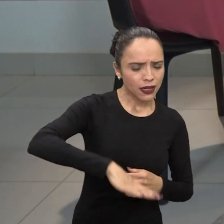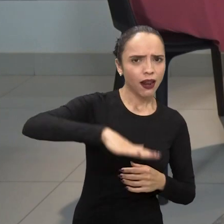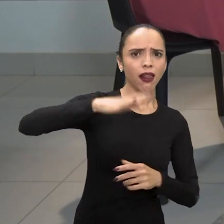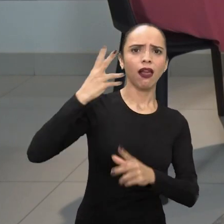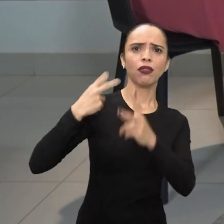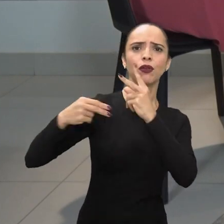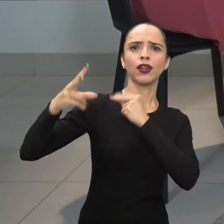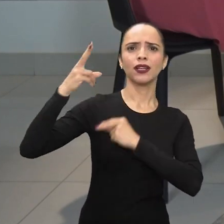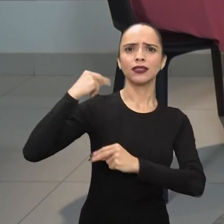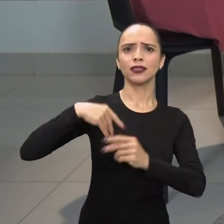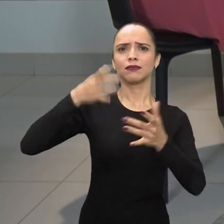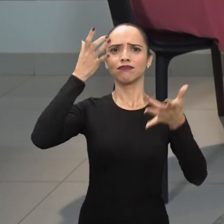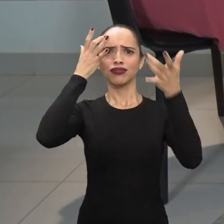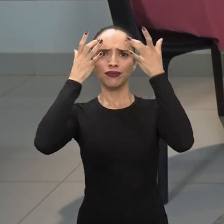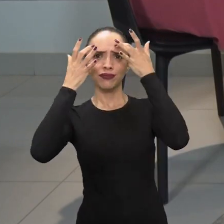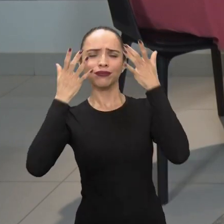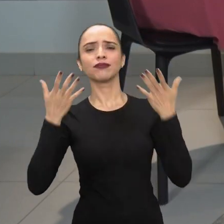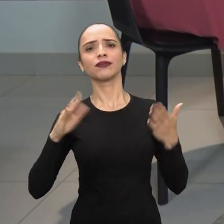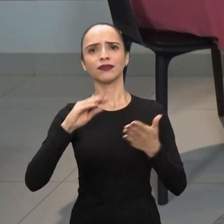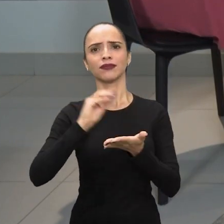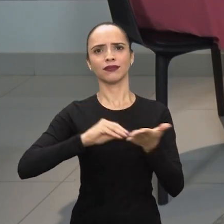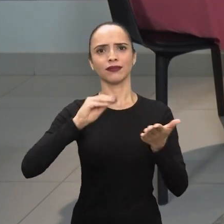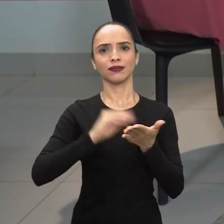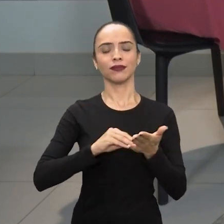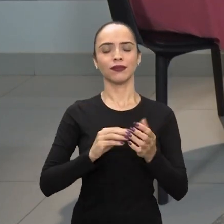com as crianças com os adolescentes